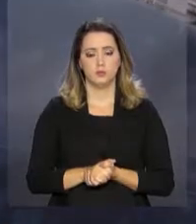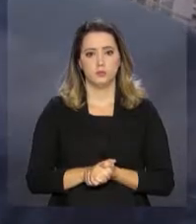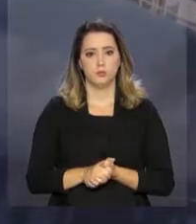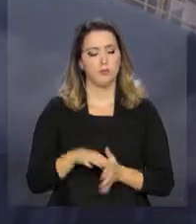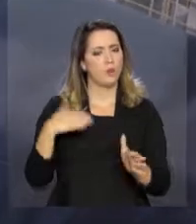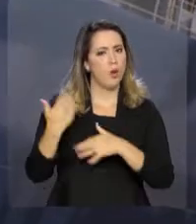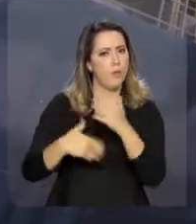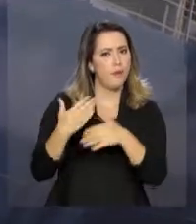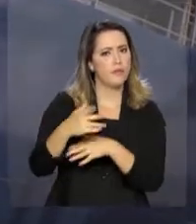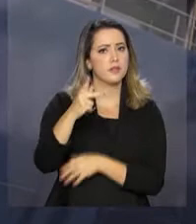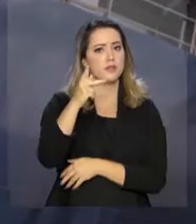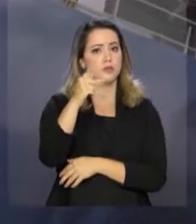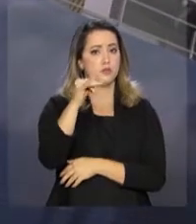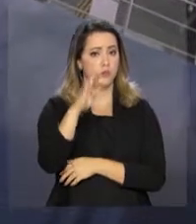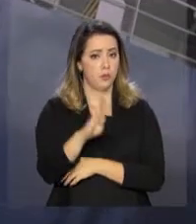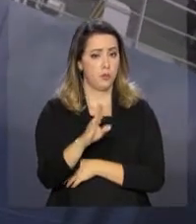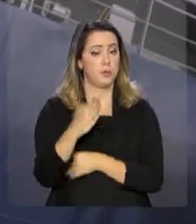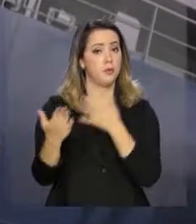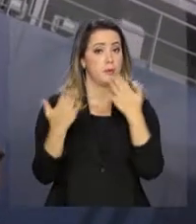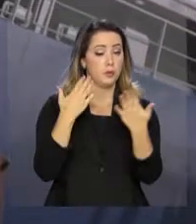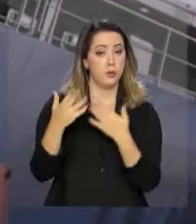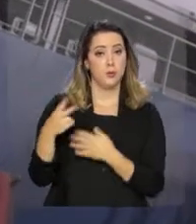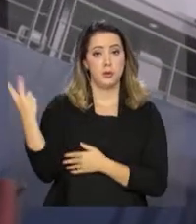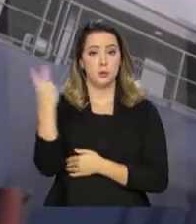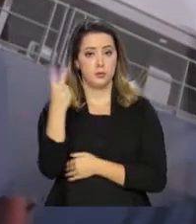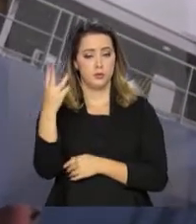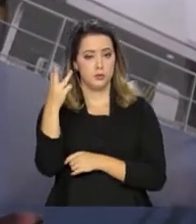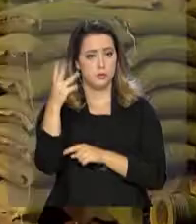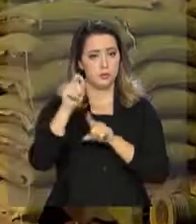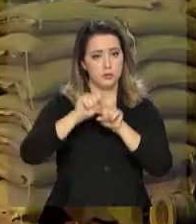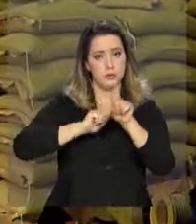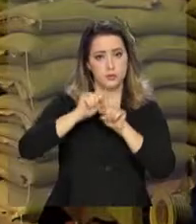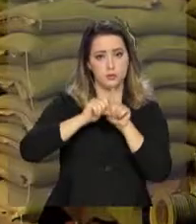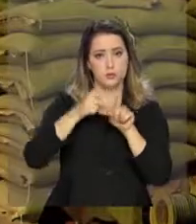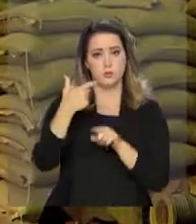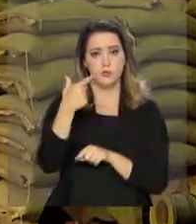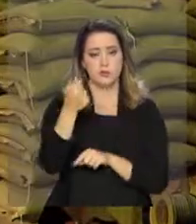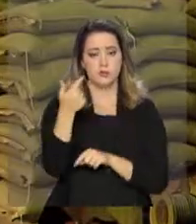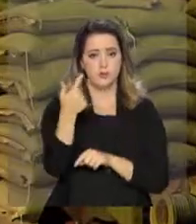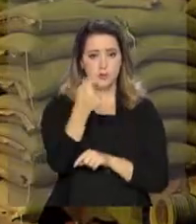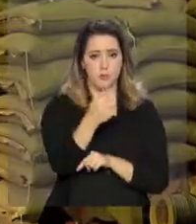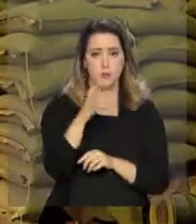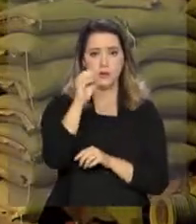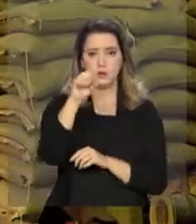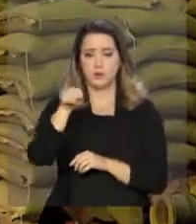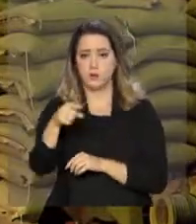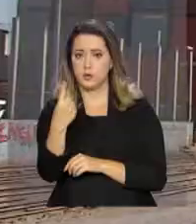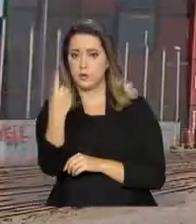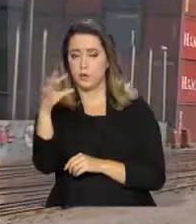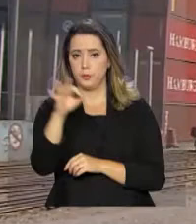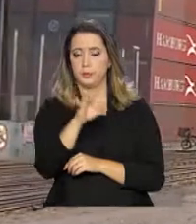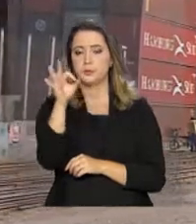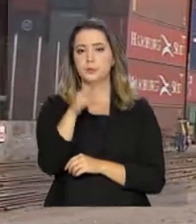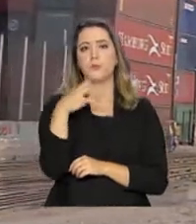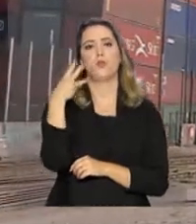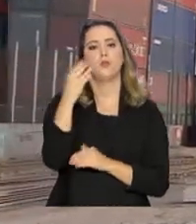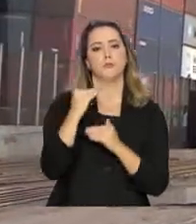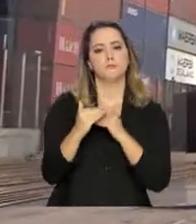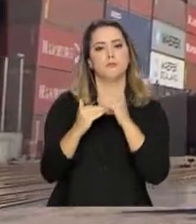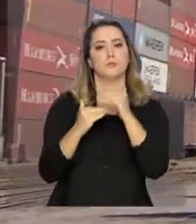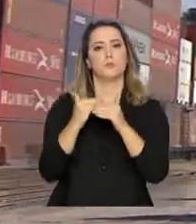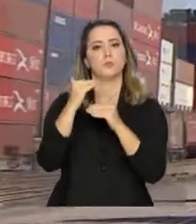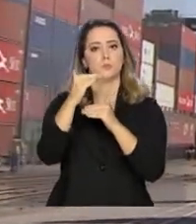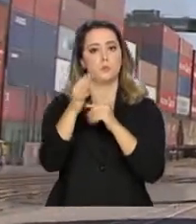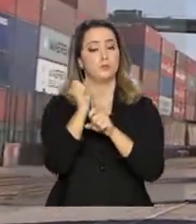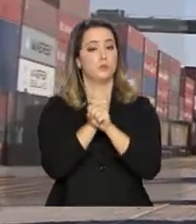O avanço do PIB na comparação com o segundo trimestre de 2017 é de 0,1%, a terceira alta seguida